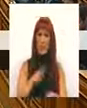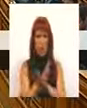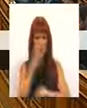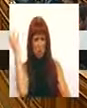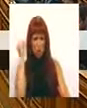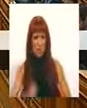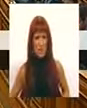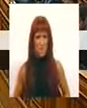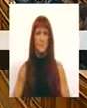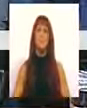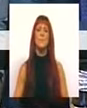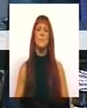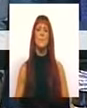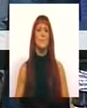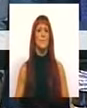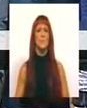culturais.